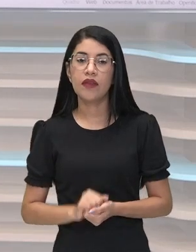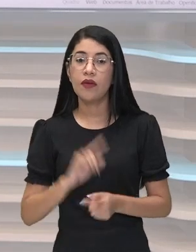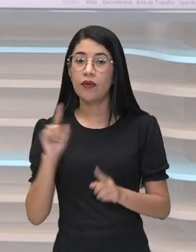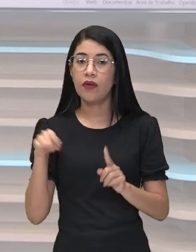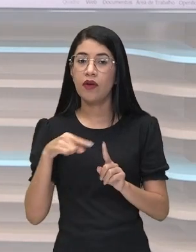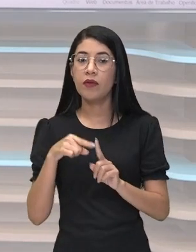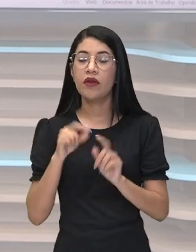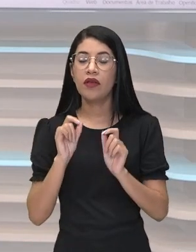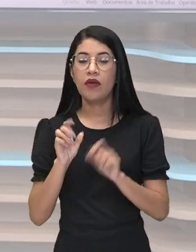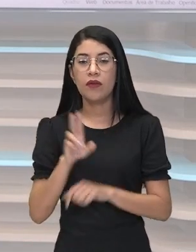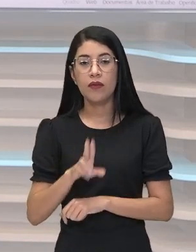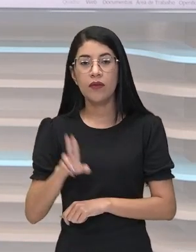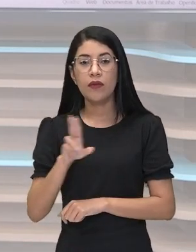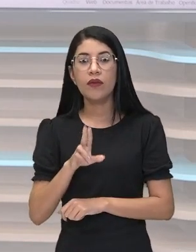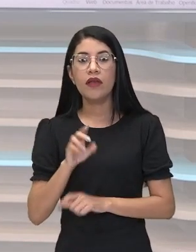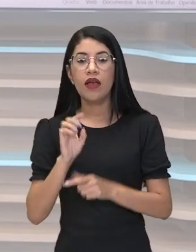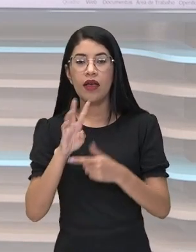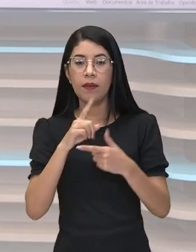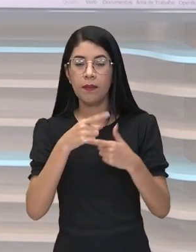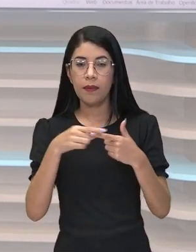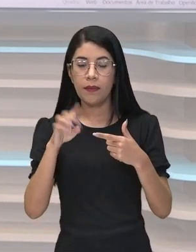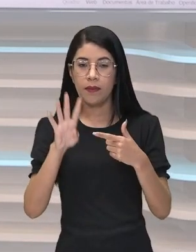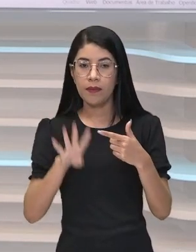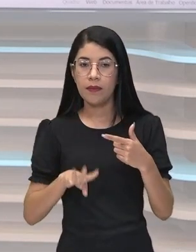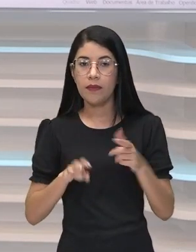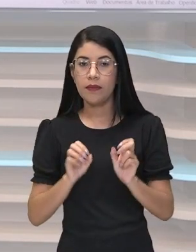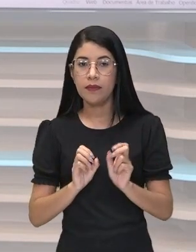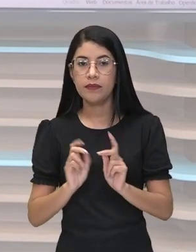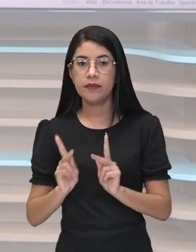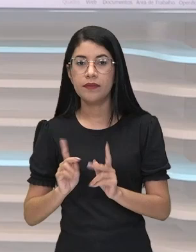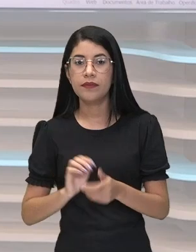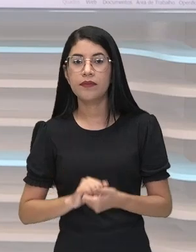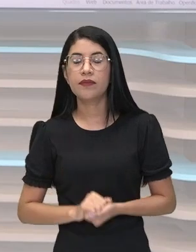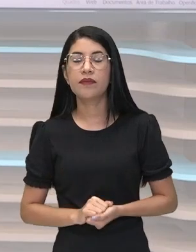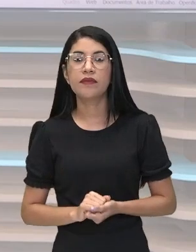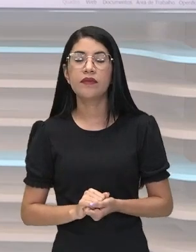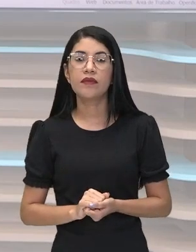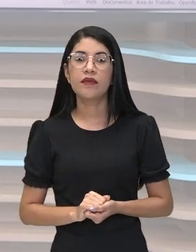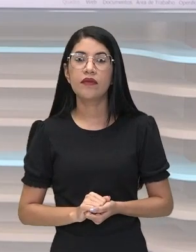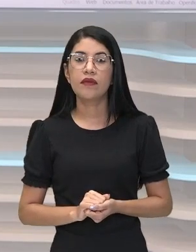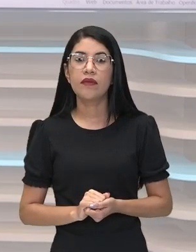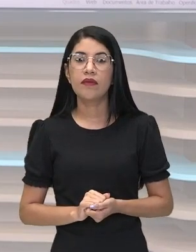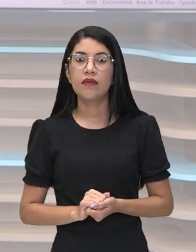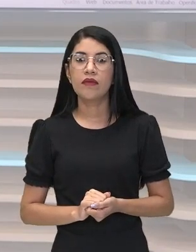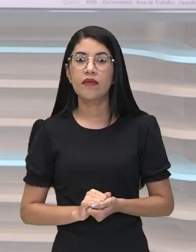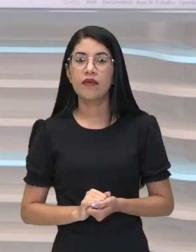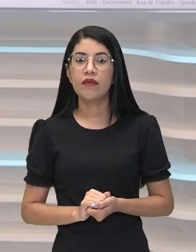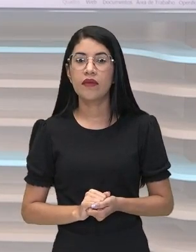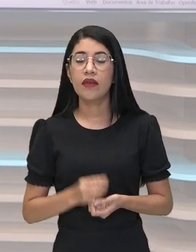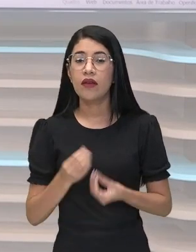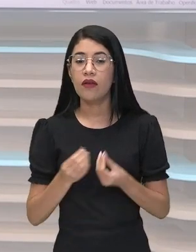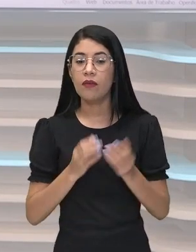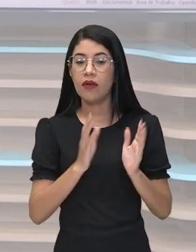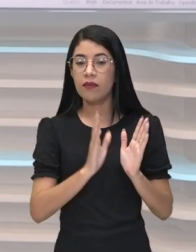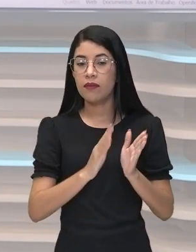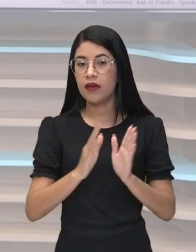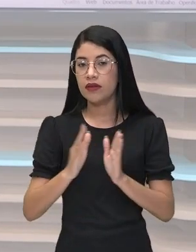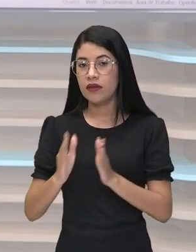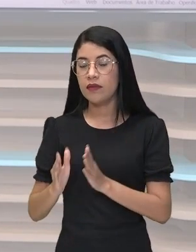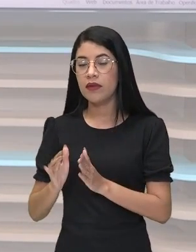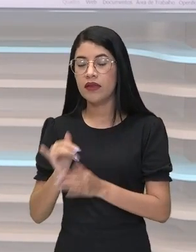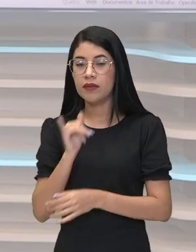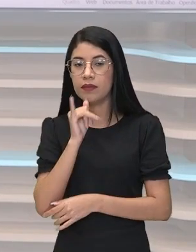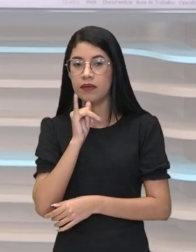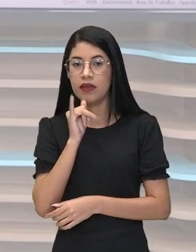gente utiliza a fatoração. Tudo tranquilo? Então, acompanhe comigo aqui um passo a passo para a